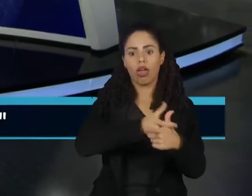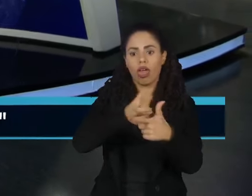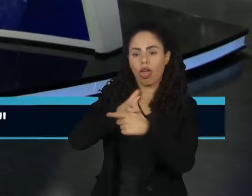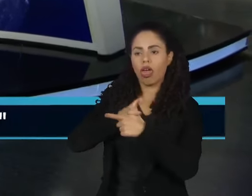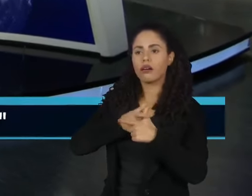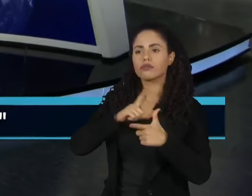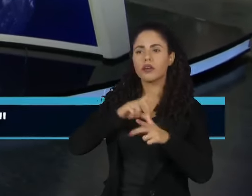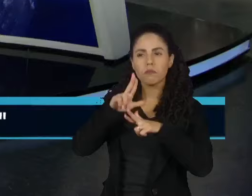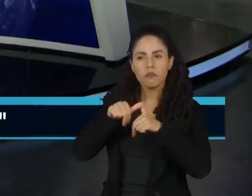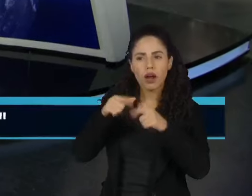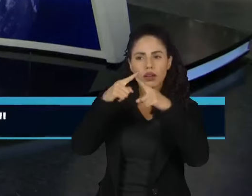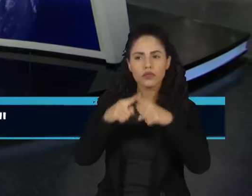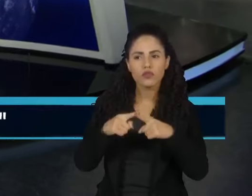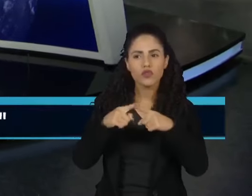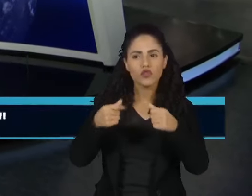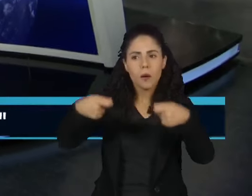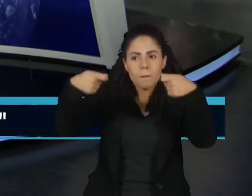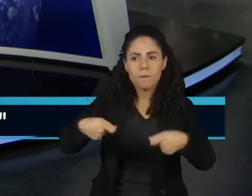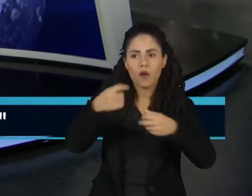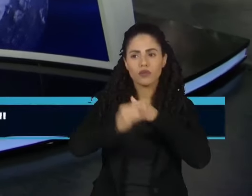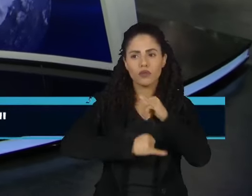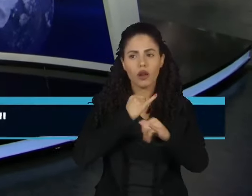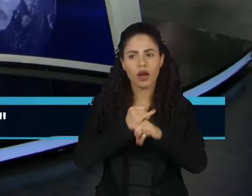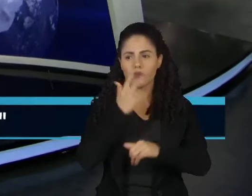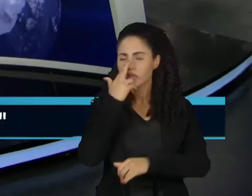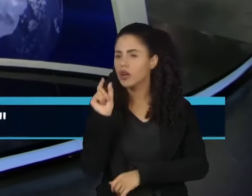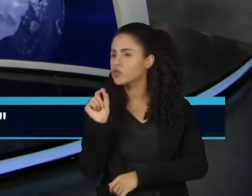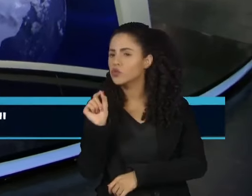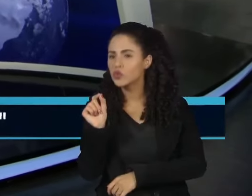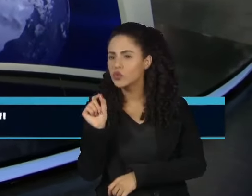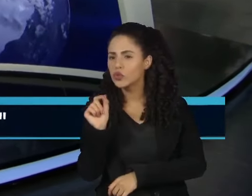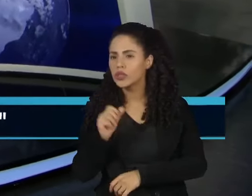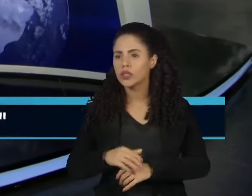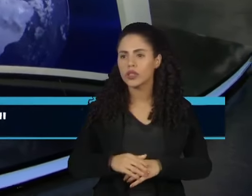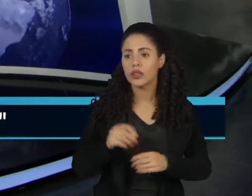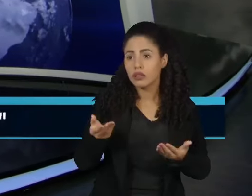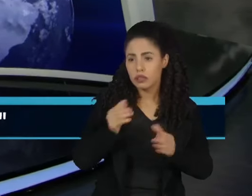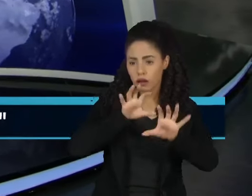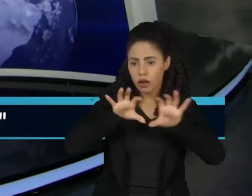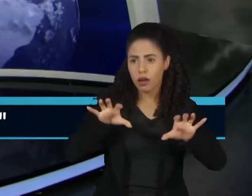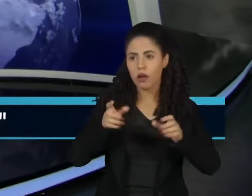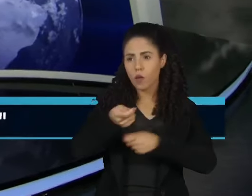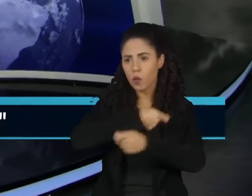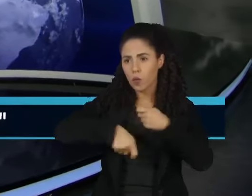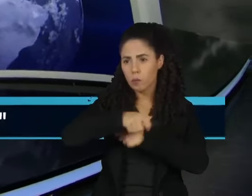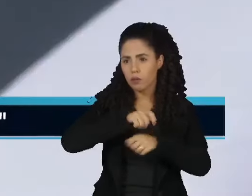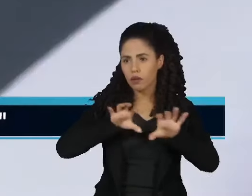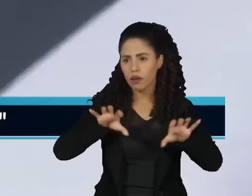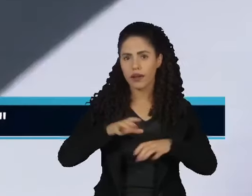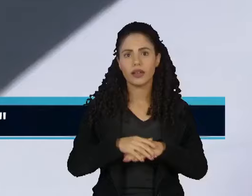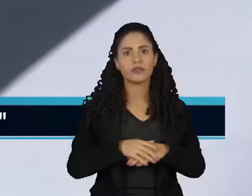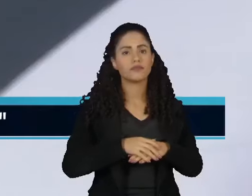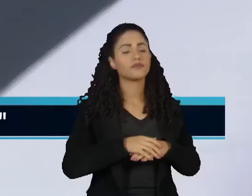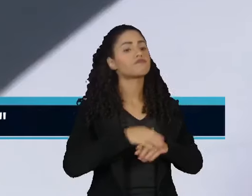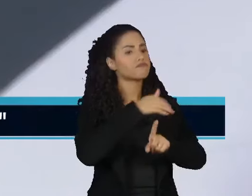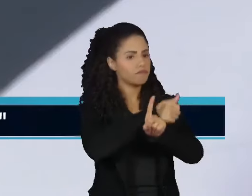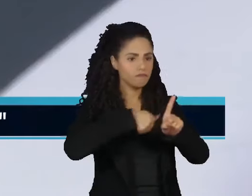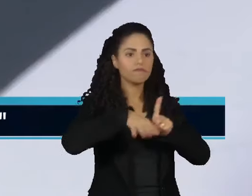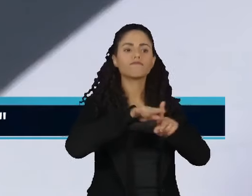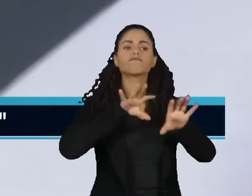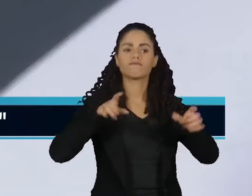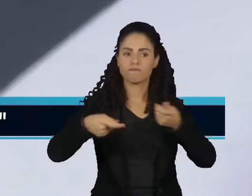causa das apostas online. Você vê que isso pode provocar algum impacto na economia, se de fato estiver acontecendo? Um impacto social amplo, né?